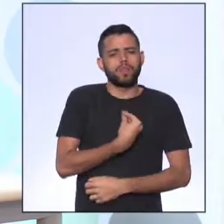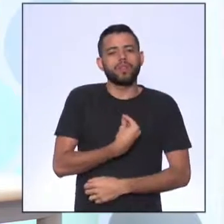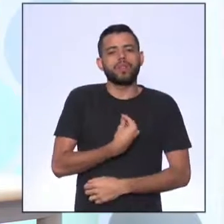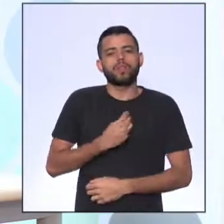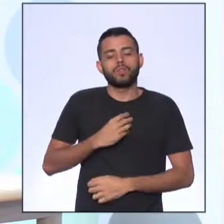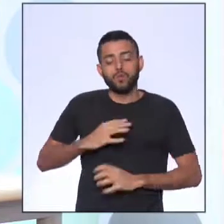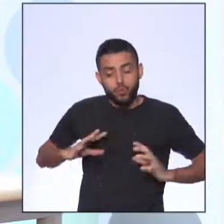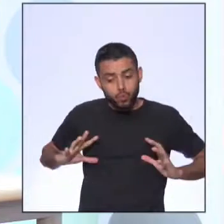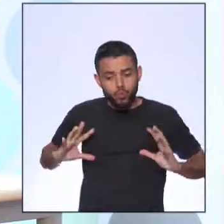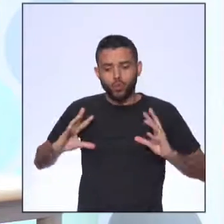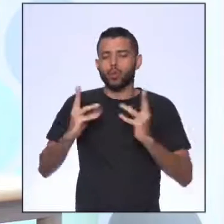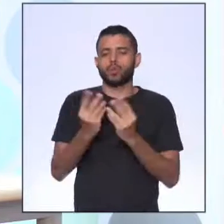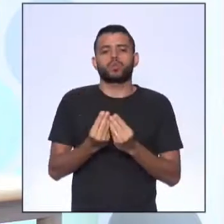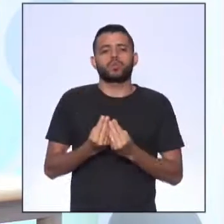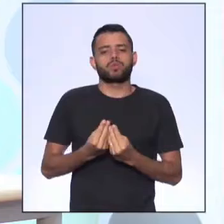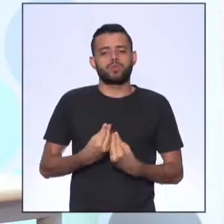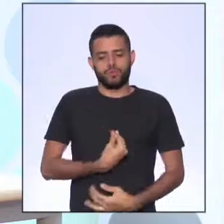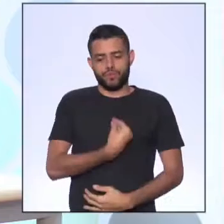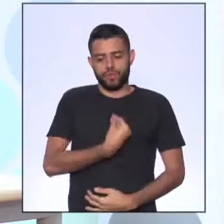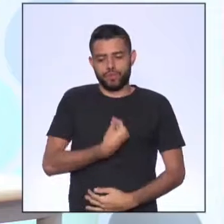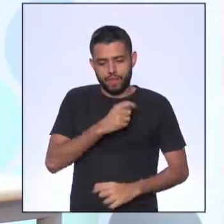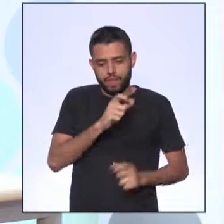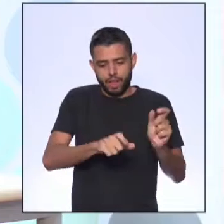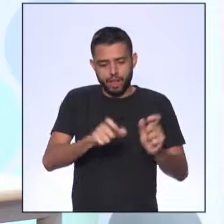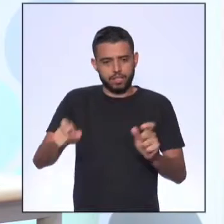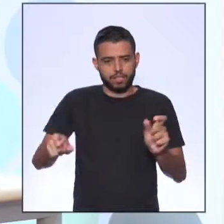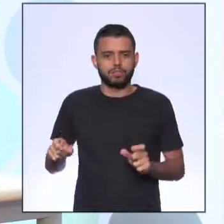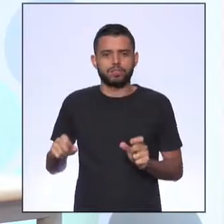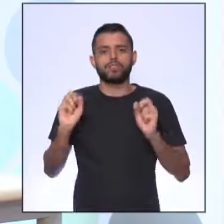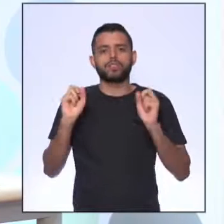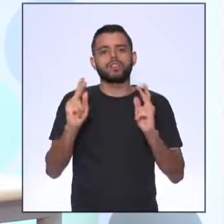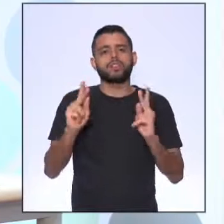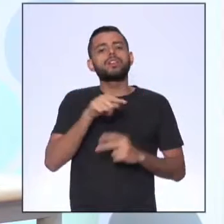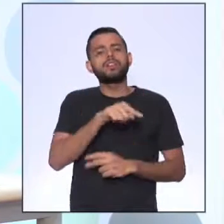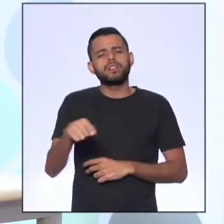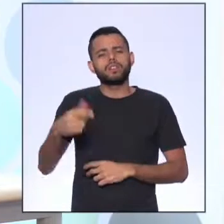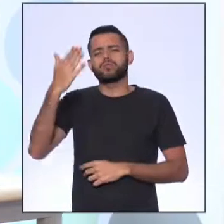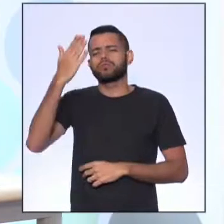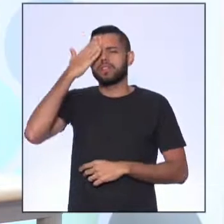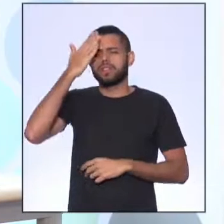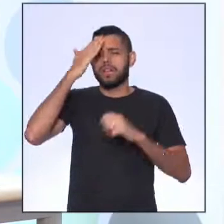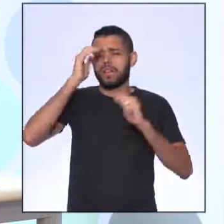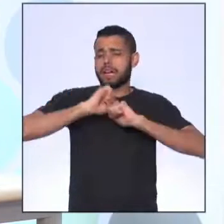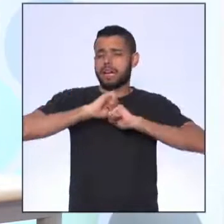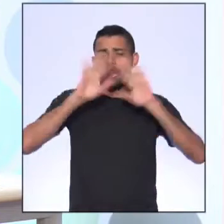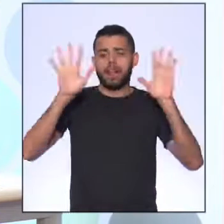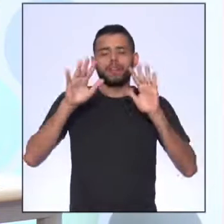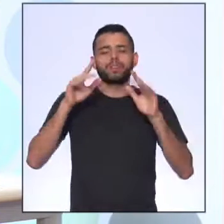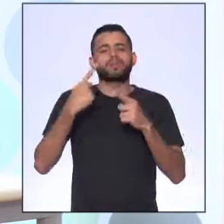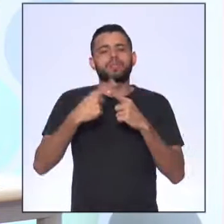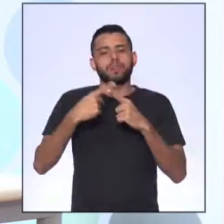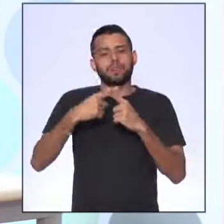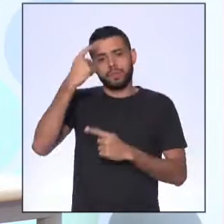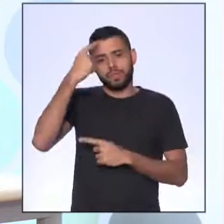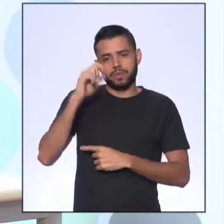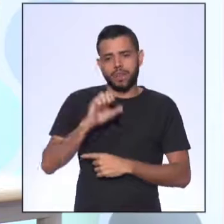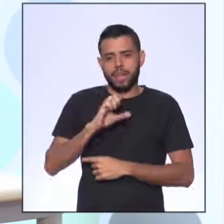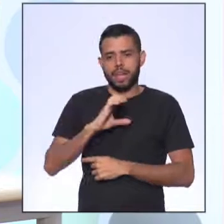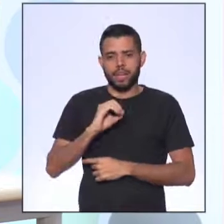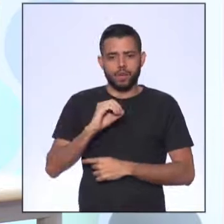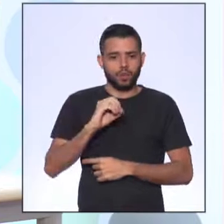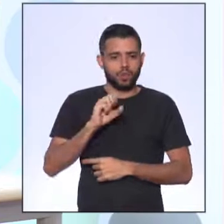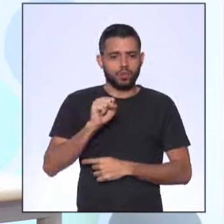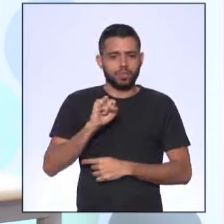os seres vivos daquela região, ok? Então, precisa ficar bem claro para a gente quando nós falamos em ecossistema. Esses dois termos